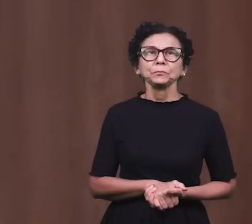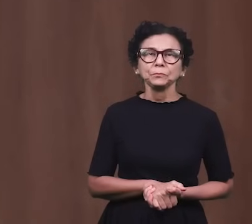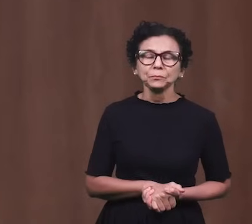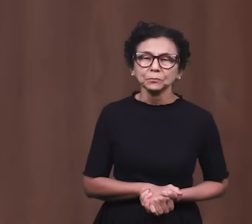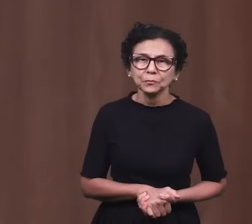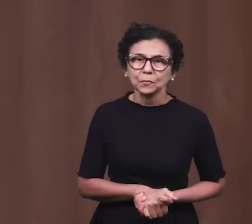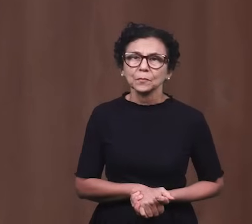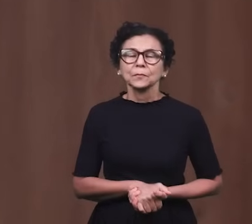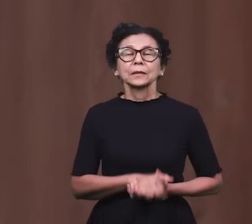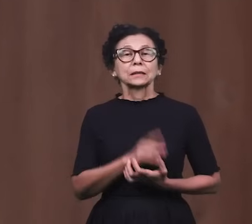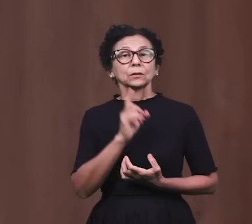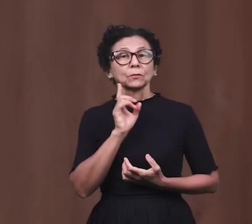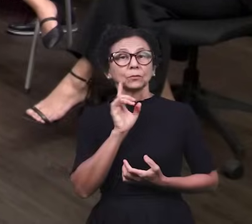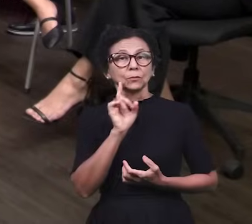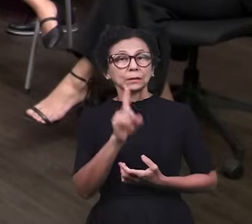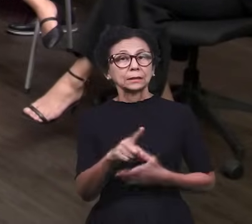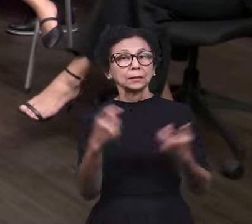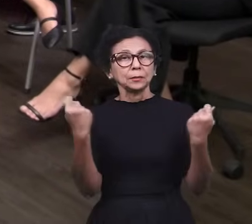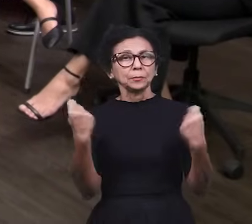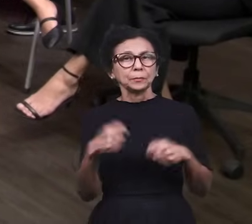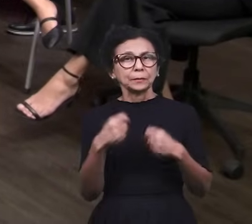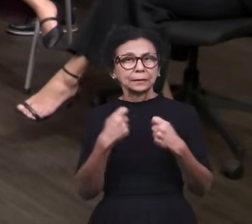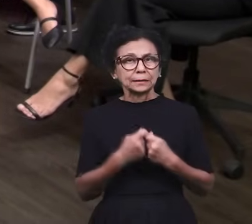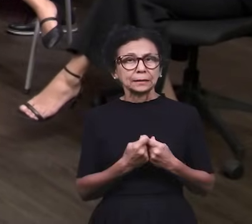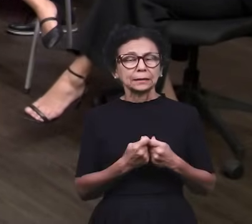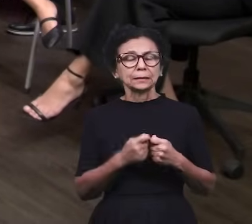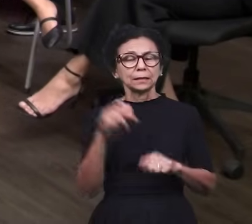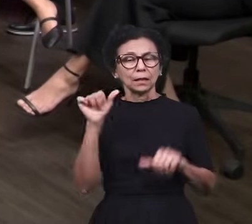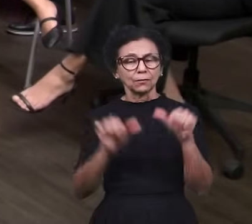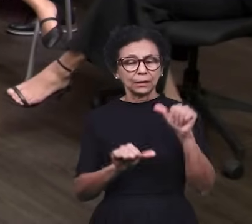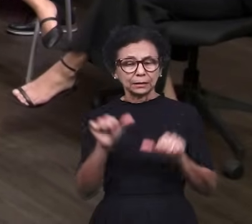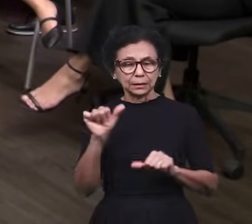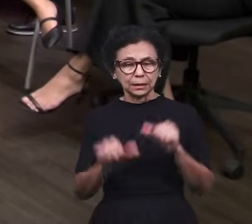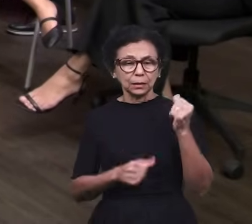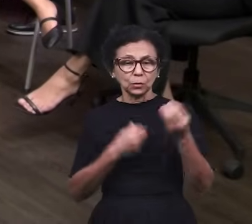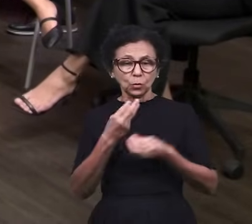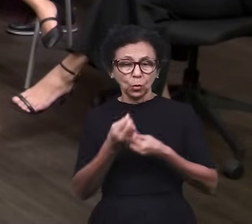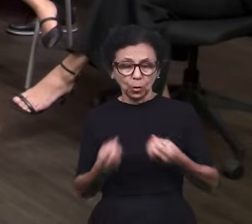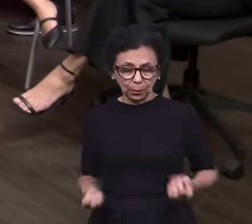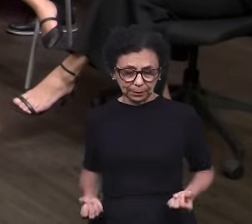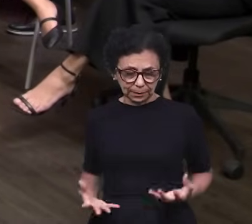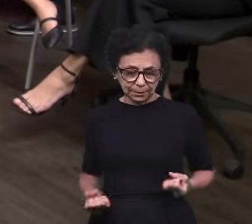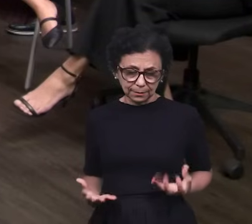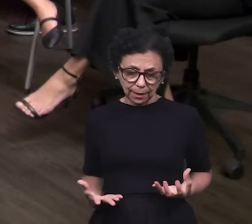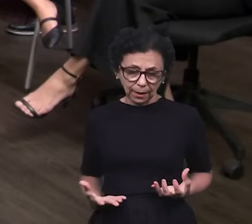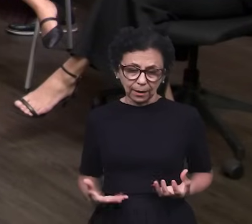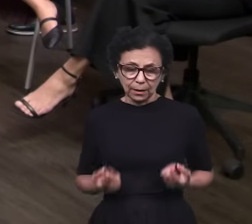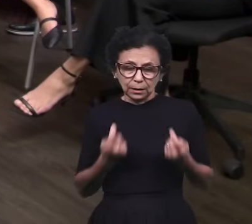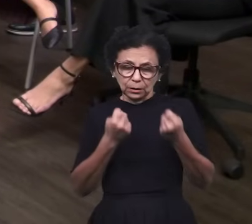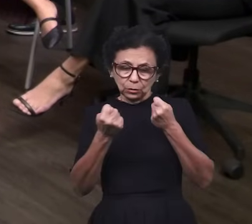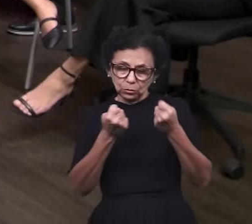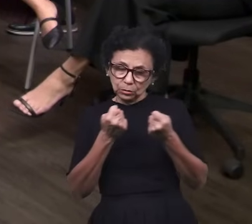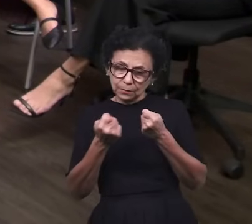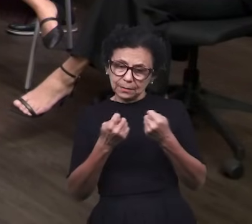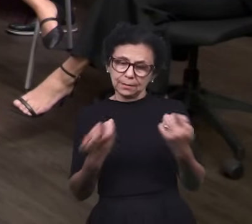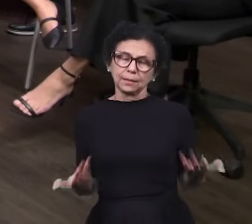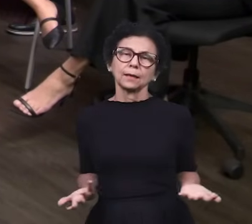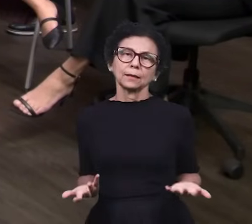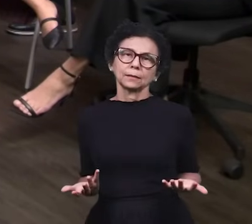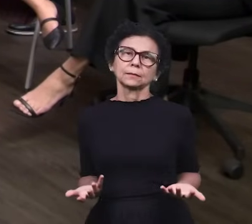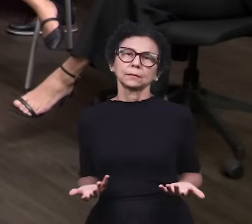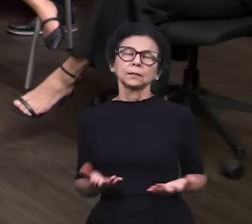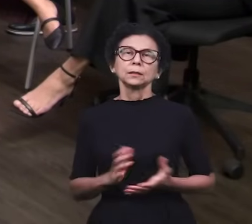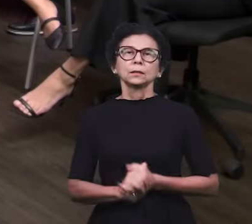fazendo, o que quem está nos assistindo está fazendo. Estou buscando entender como cuidar melhor do meu dinheiro. E hoje nós temos como fazer isso de